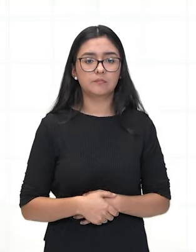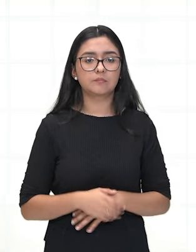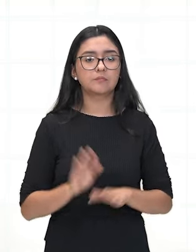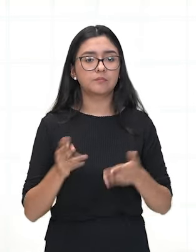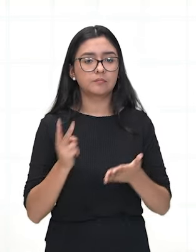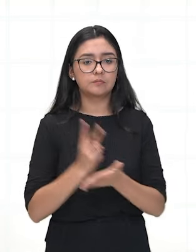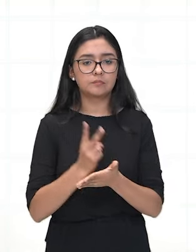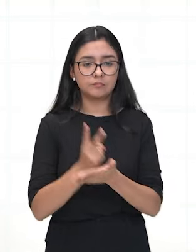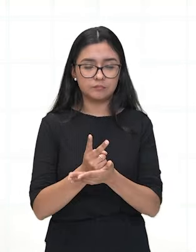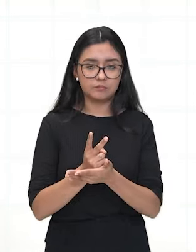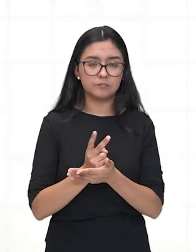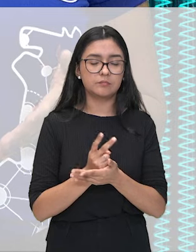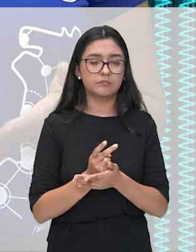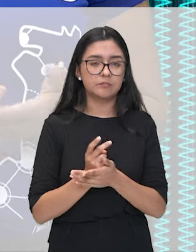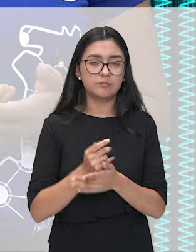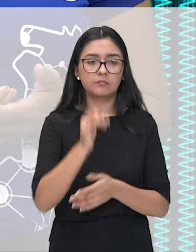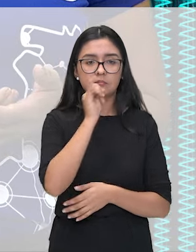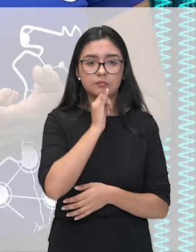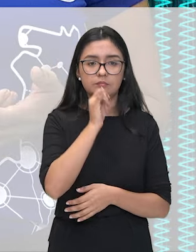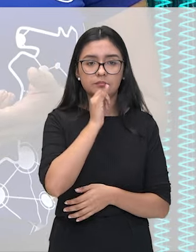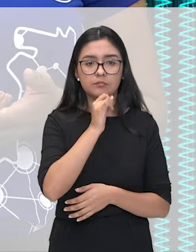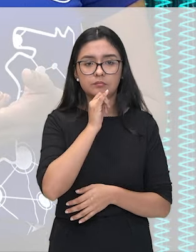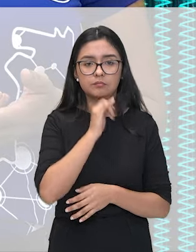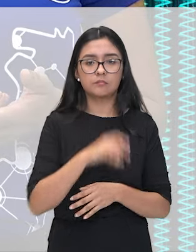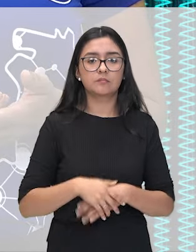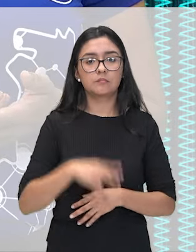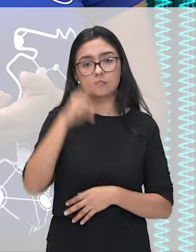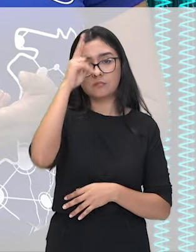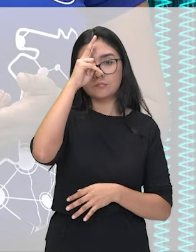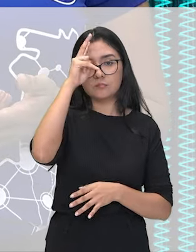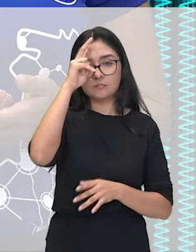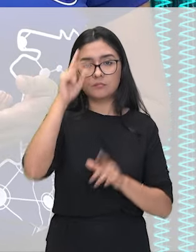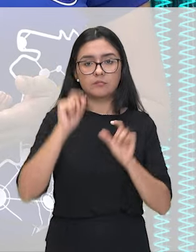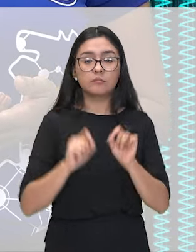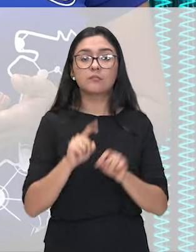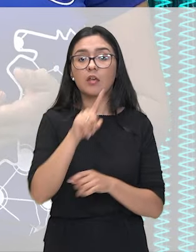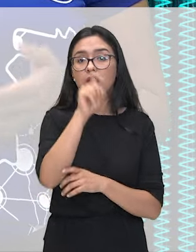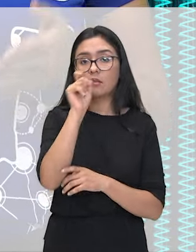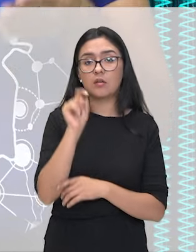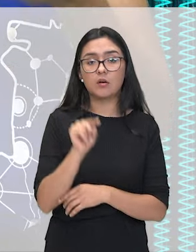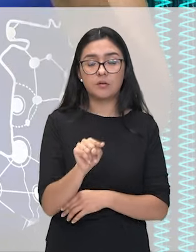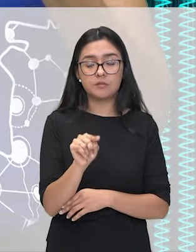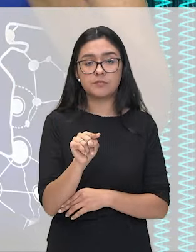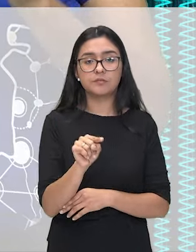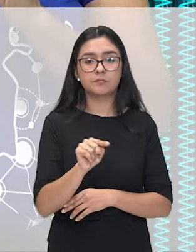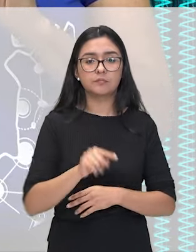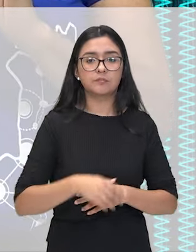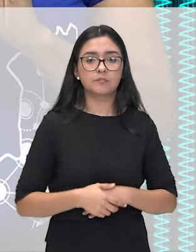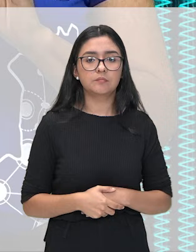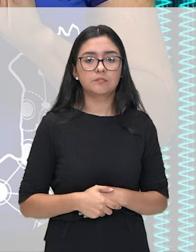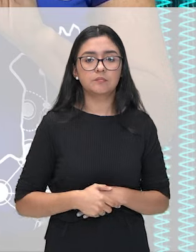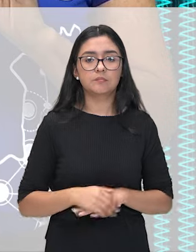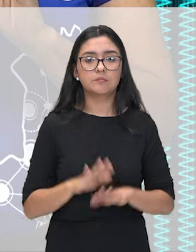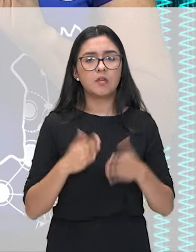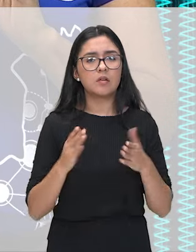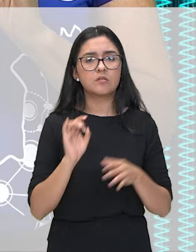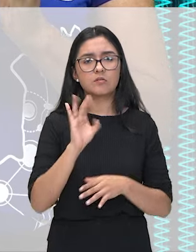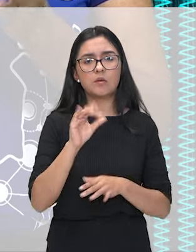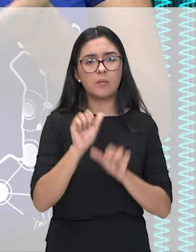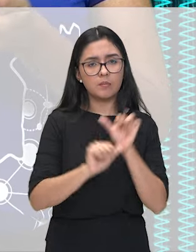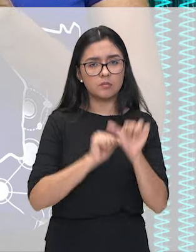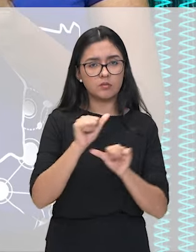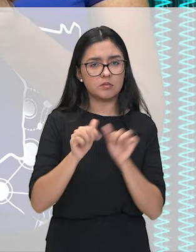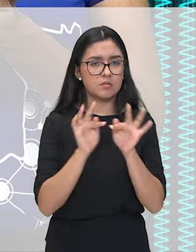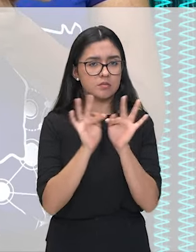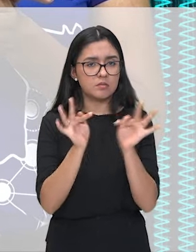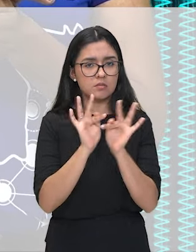pés contos vamos relar for Ativa é só uma pequena mudança agora para